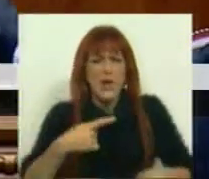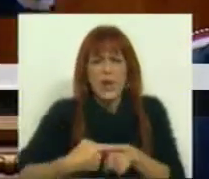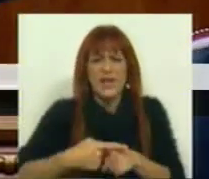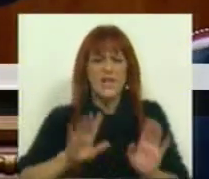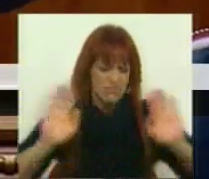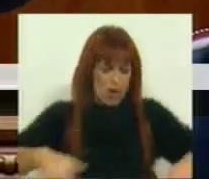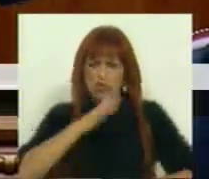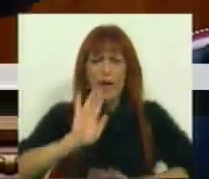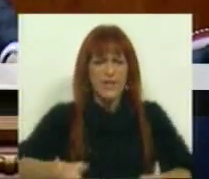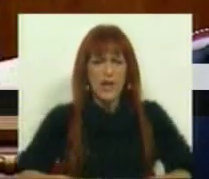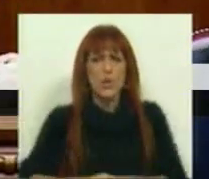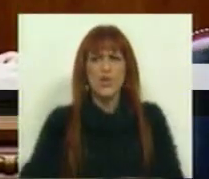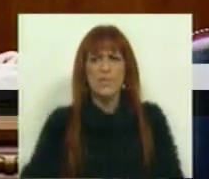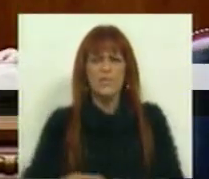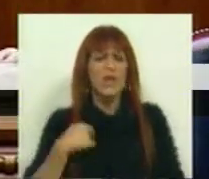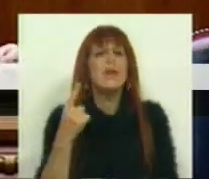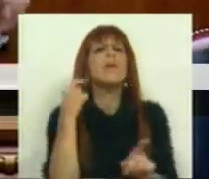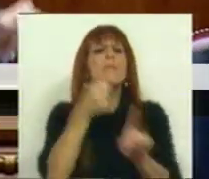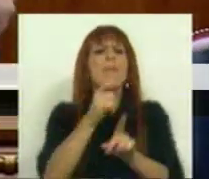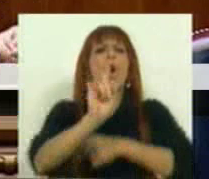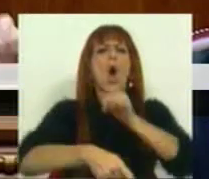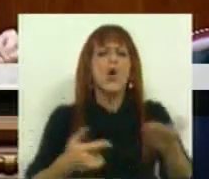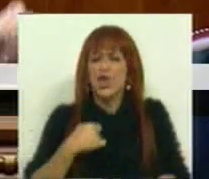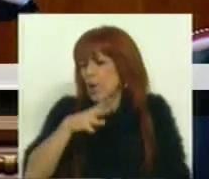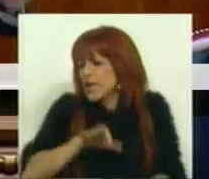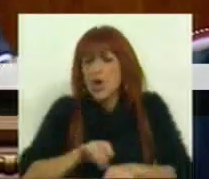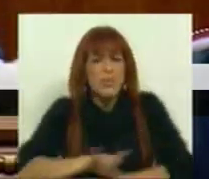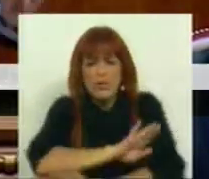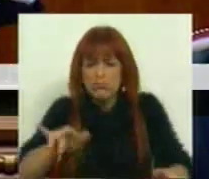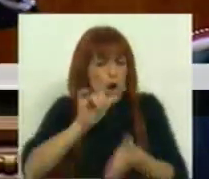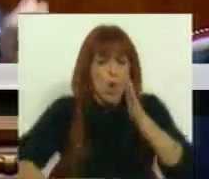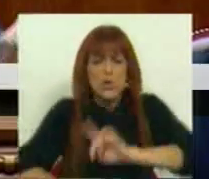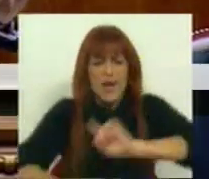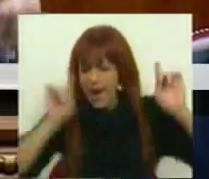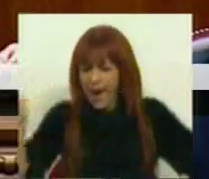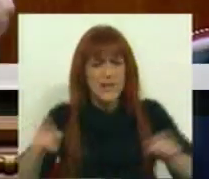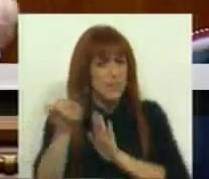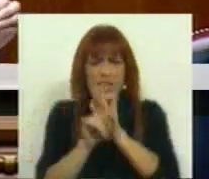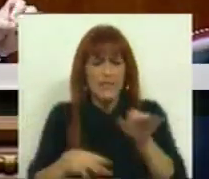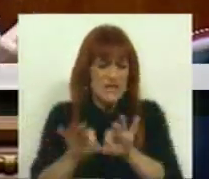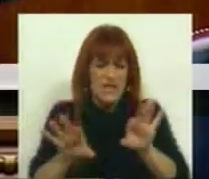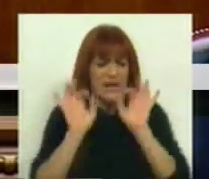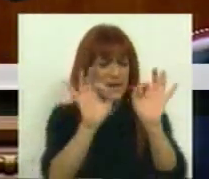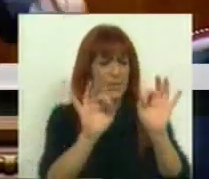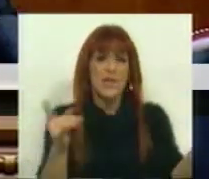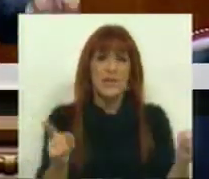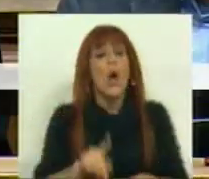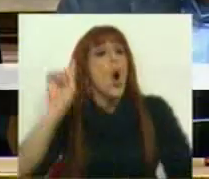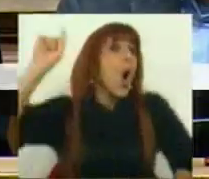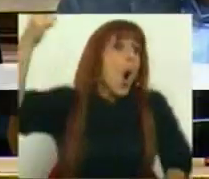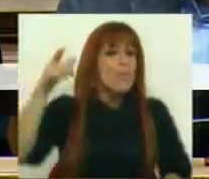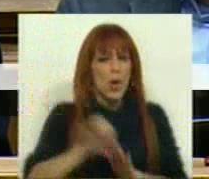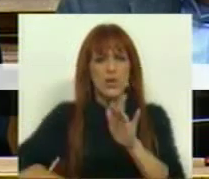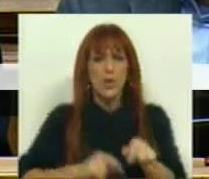interessava, já disse aquilo que nos vamos bater e já disse, Sr. Deputado, que não abdicaremos desse princípio de igualdade de tratamento no caso